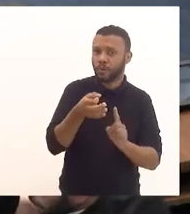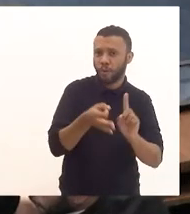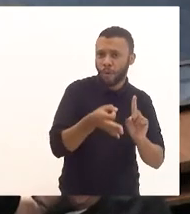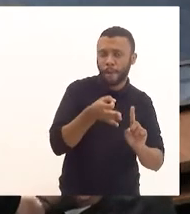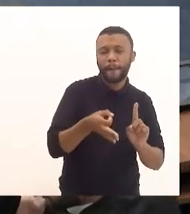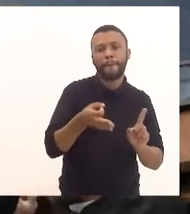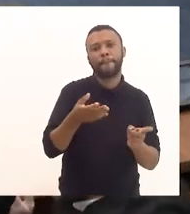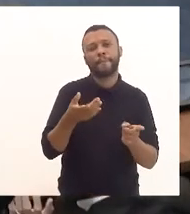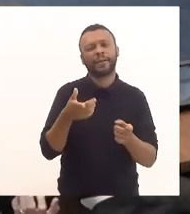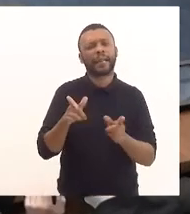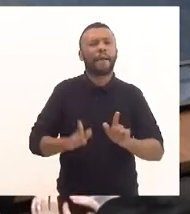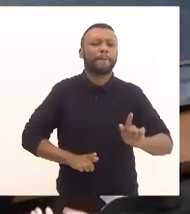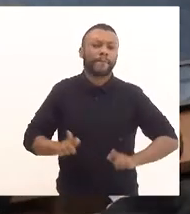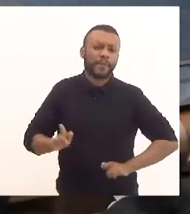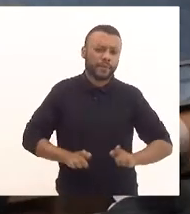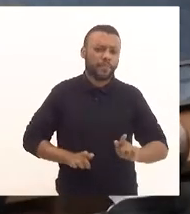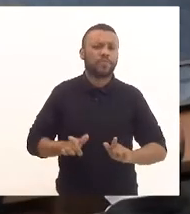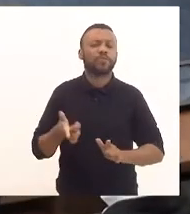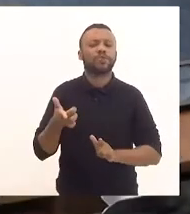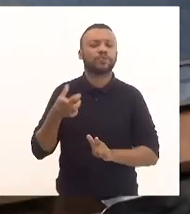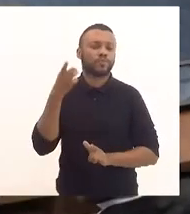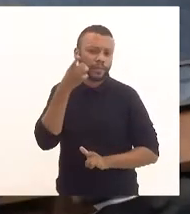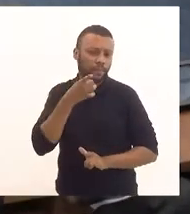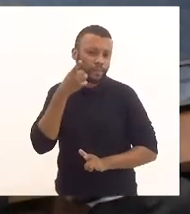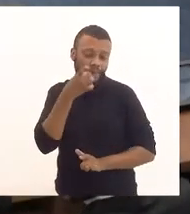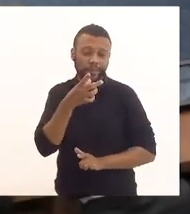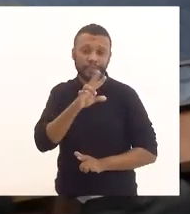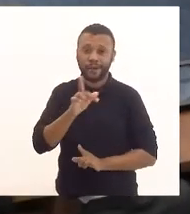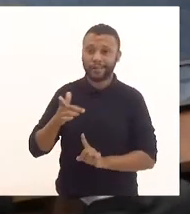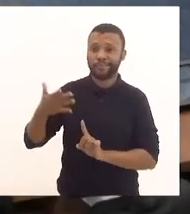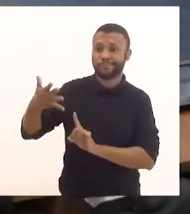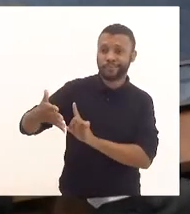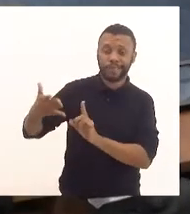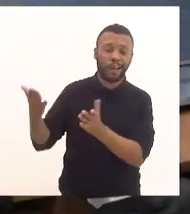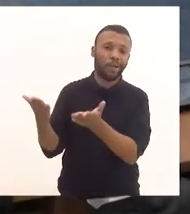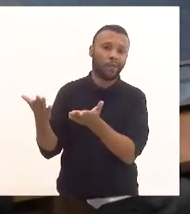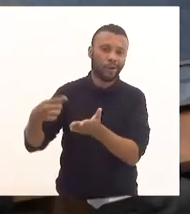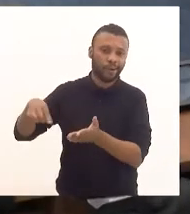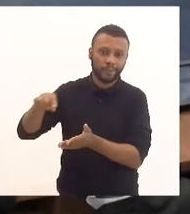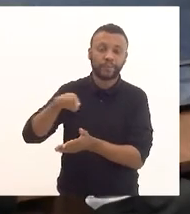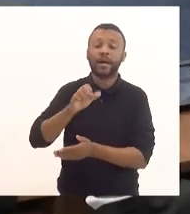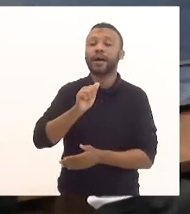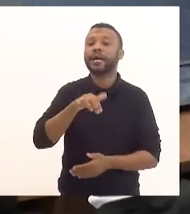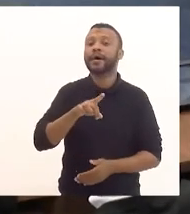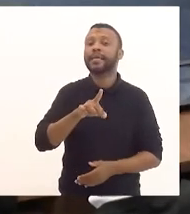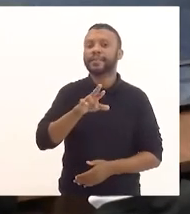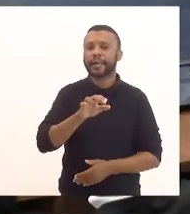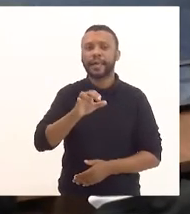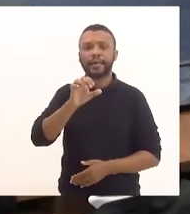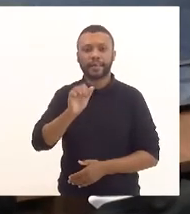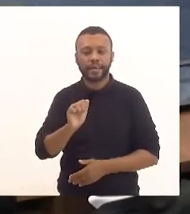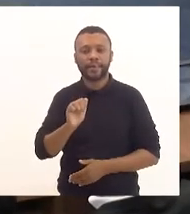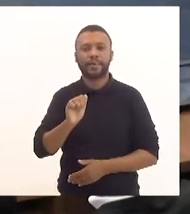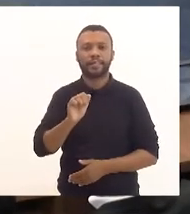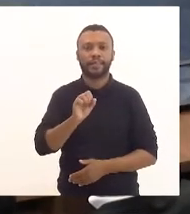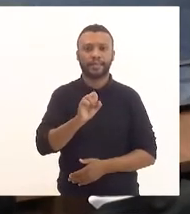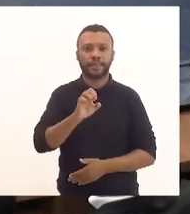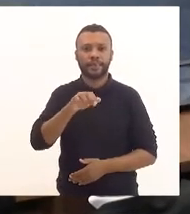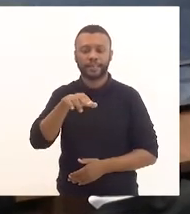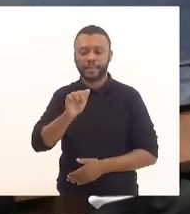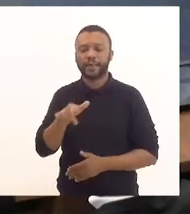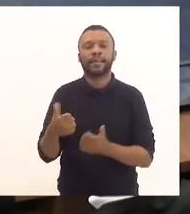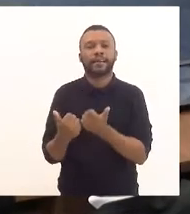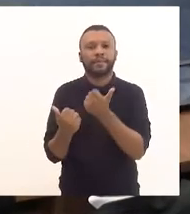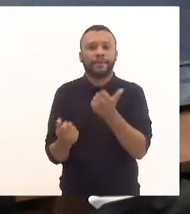primo do nosso Deputado que irá usar da palavra agora Andreia Sena a primeira vice-presidente da